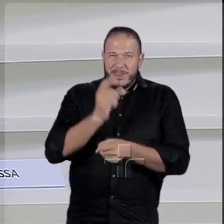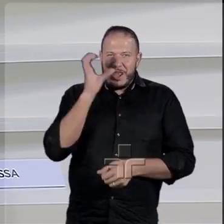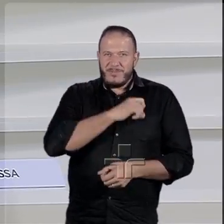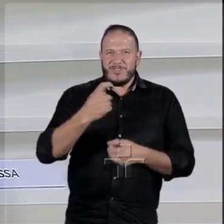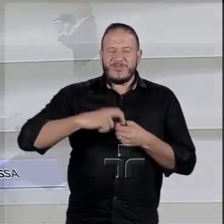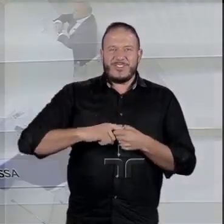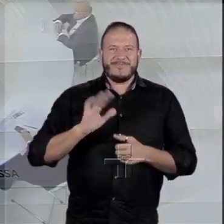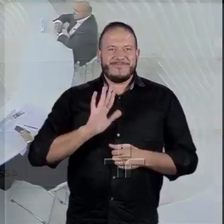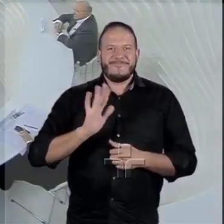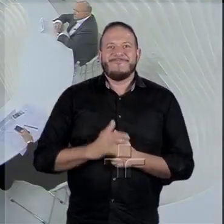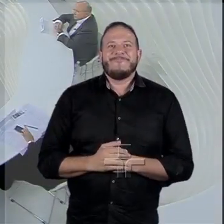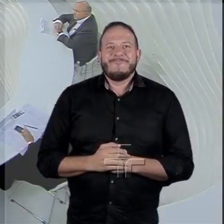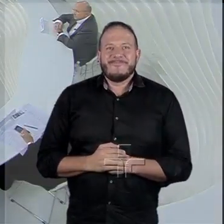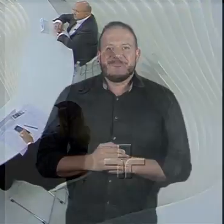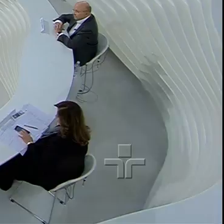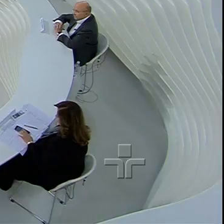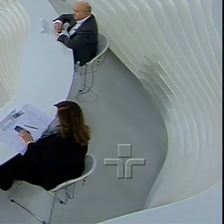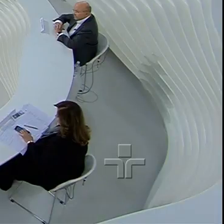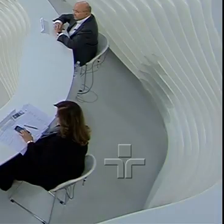rapidinho.